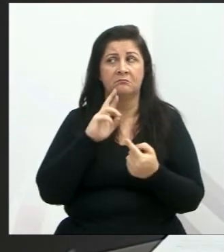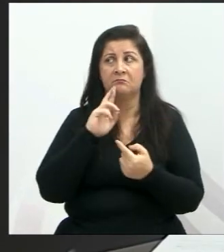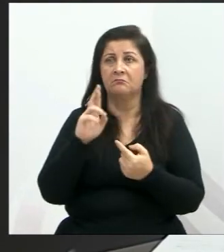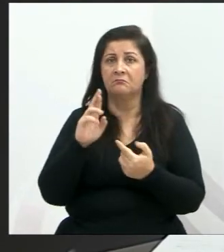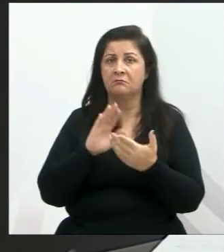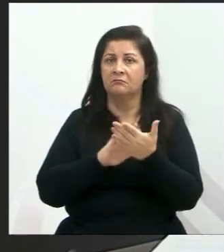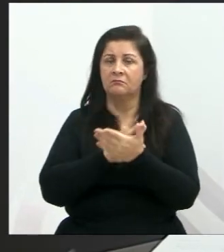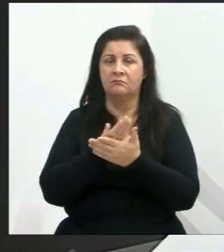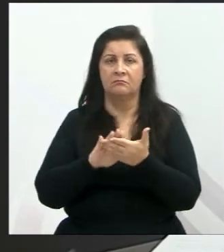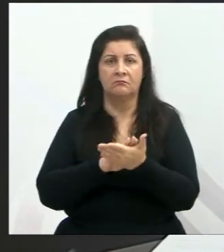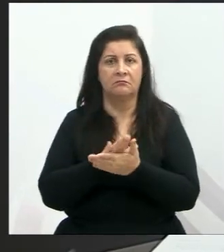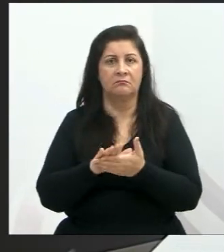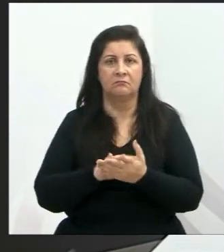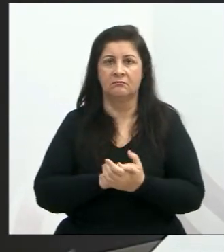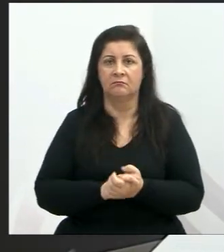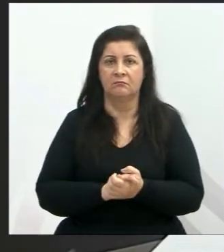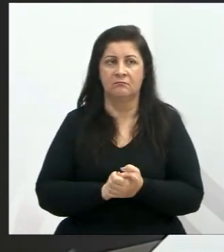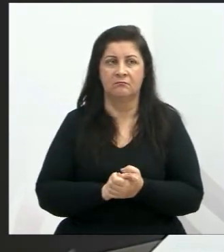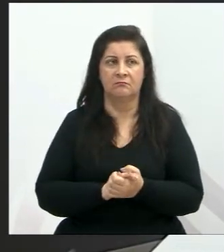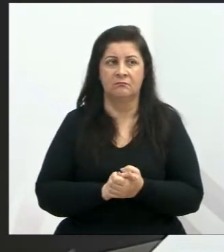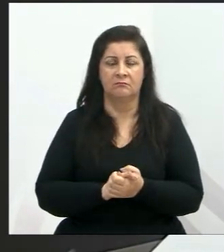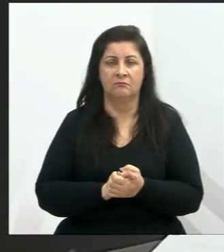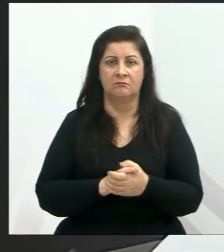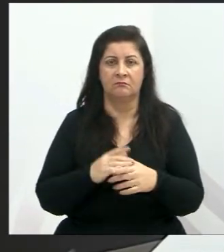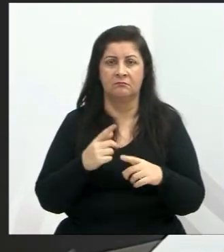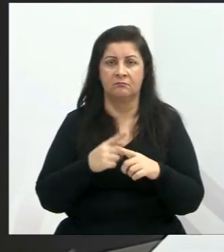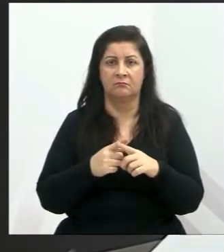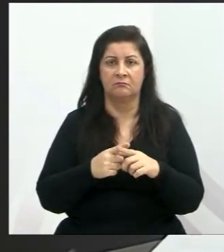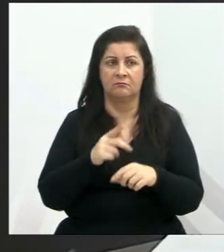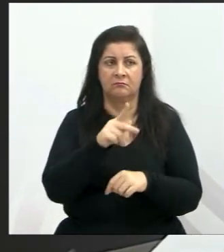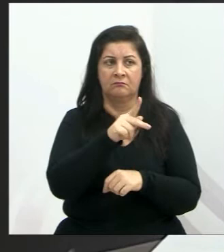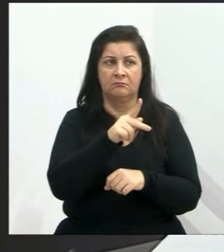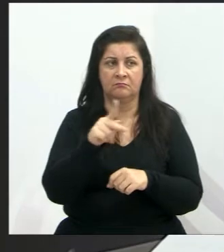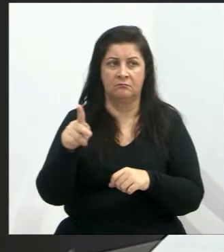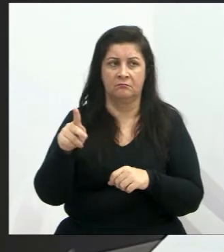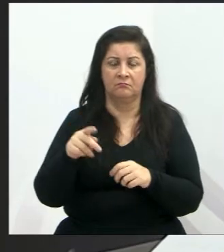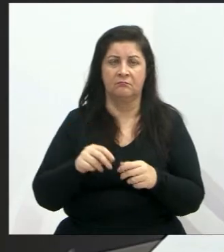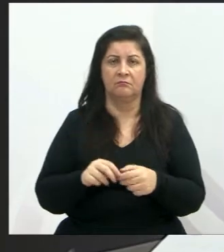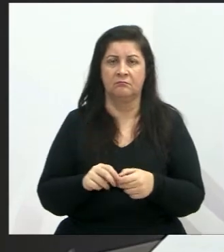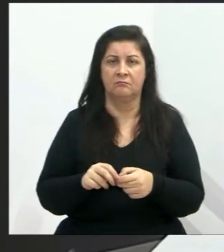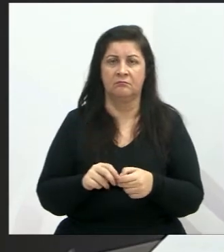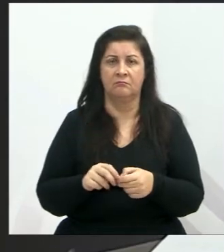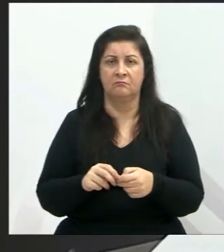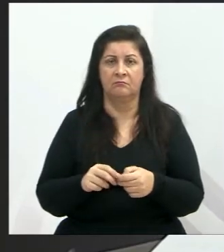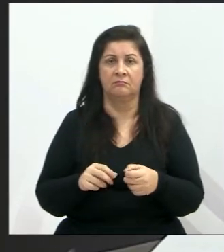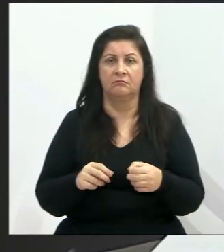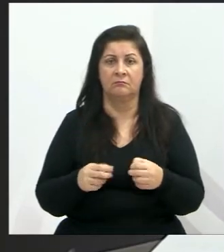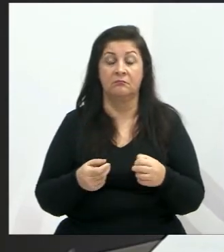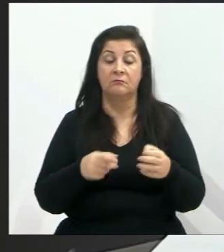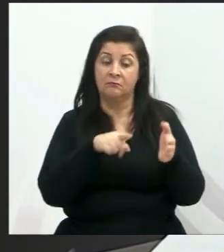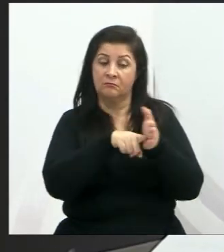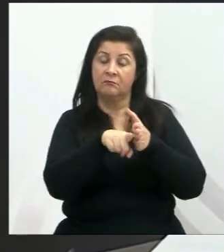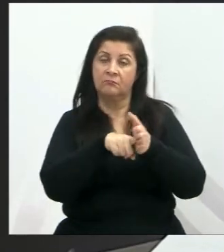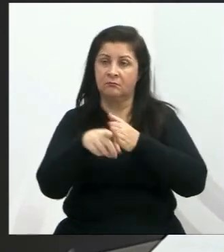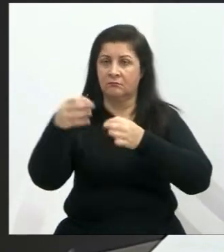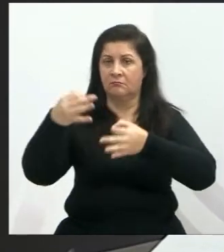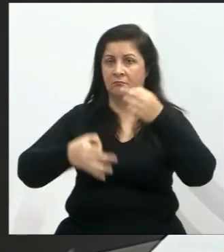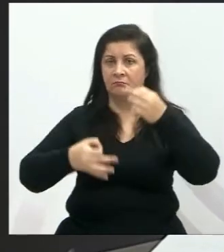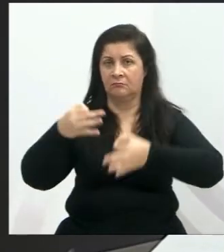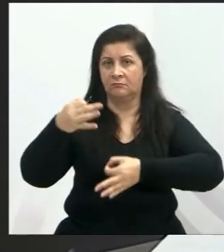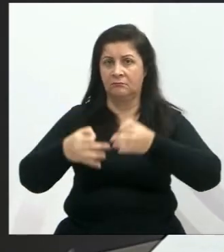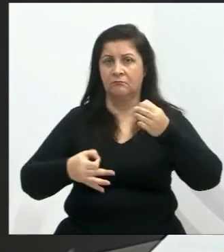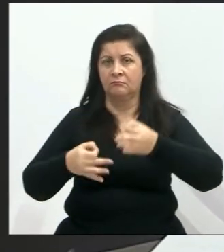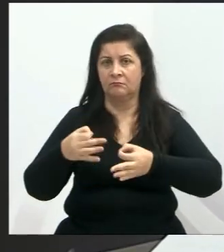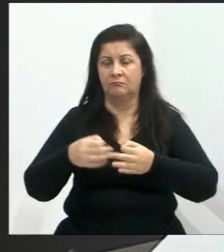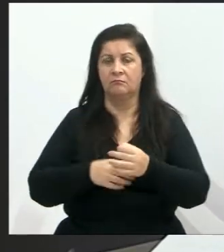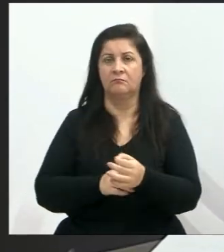ficou combinado. O presidente, Paulinho, você ficou de fazer uma análise jurídica sobre a viabilidade de a